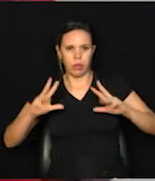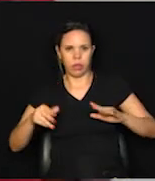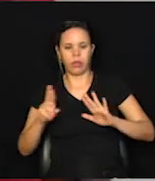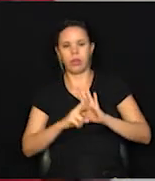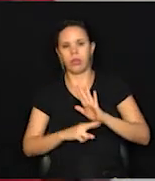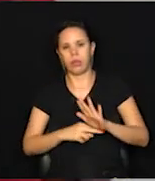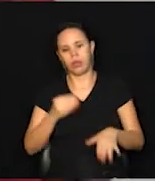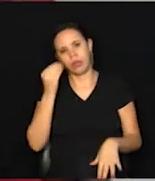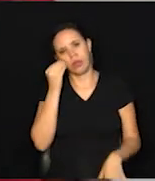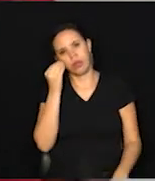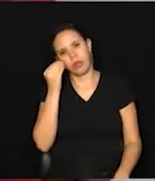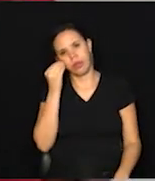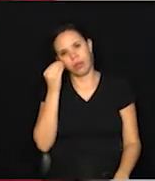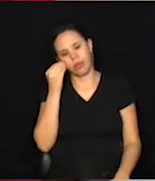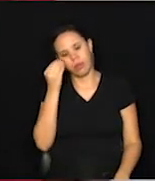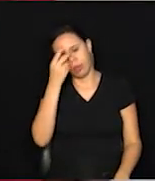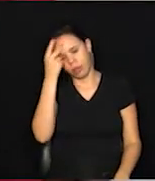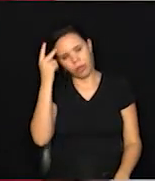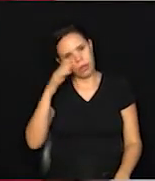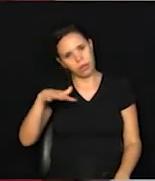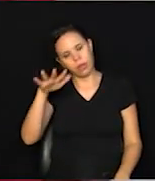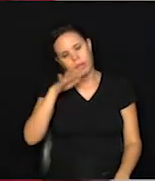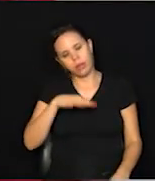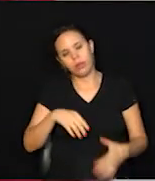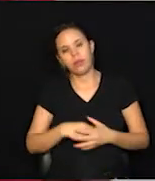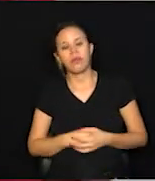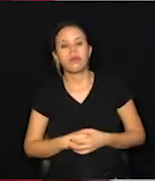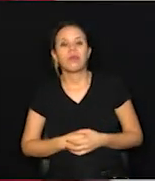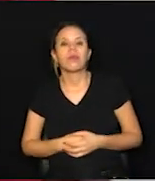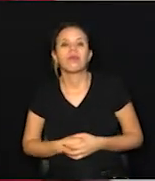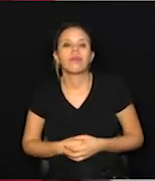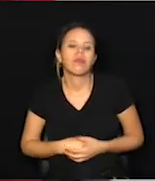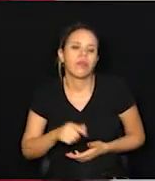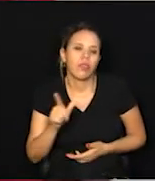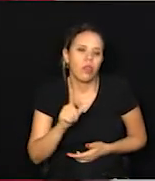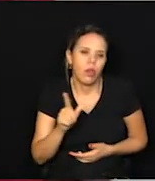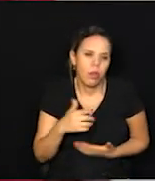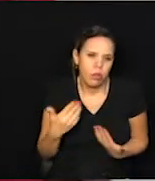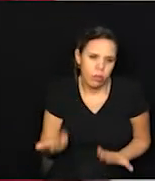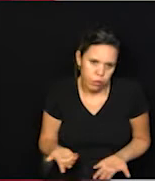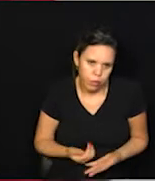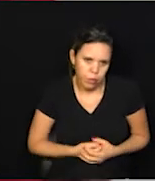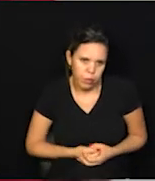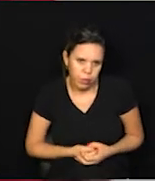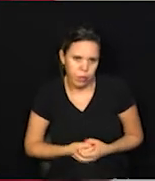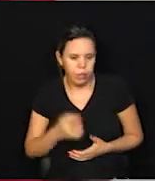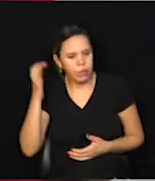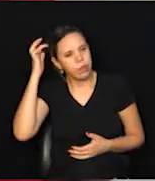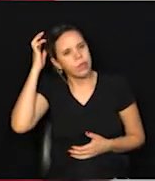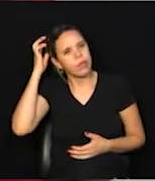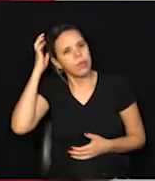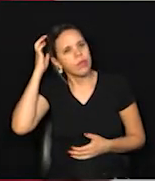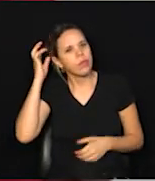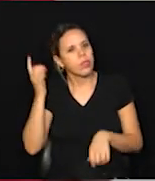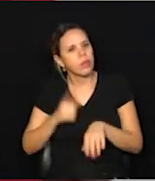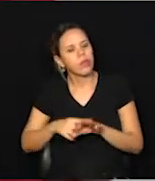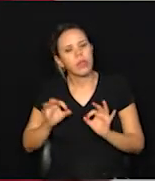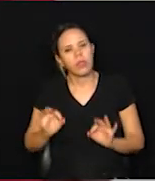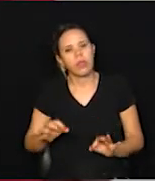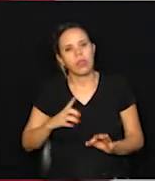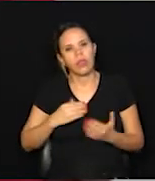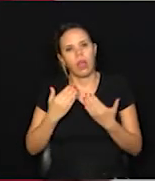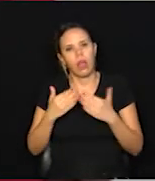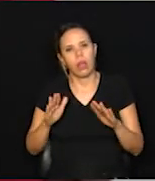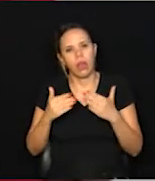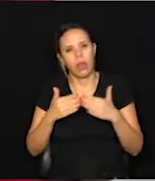de testagem desses pacientes de eletiva. Mas é claro que, enfim, no momento oportuno nós vamos reabrir